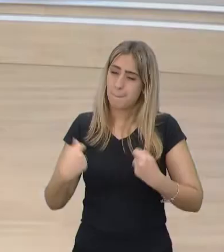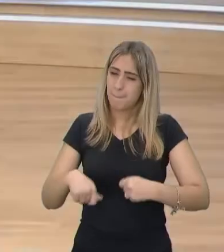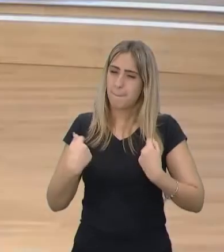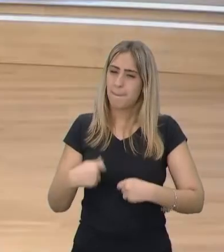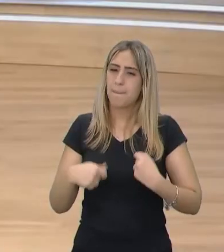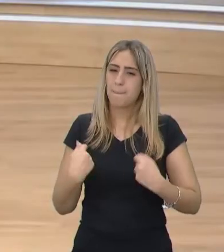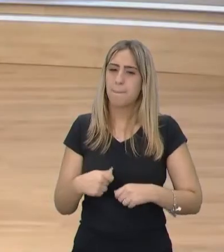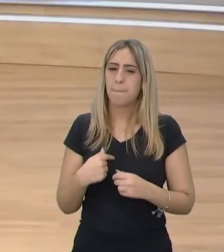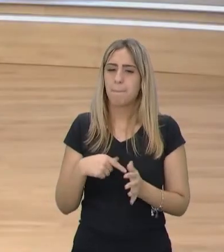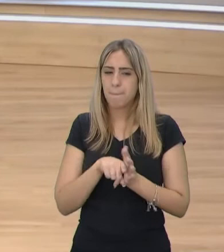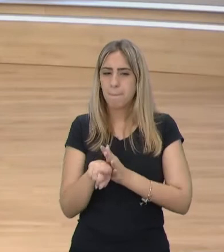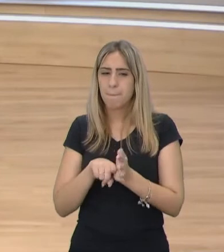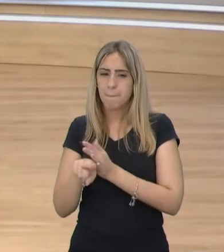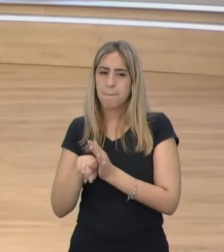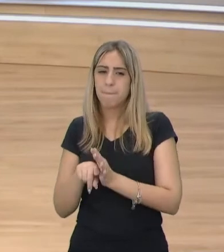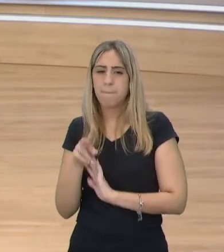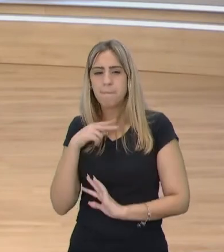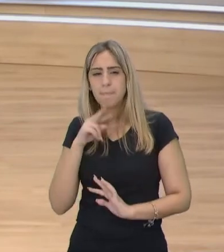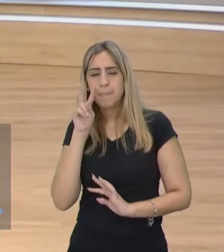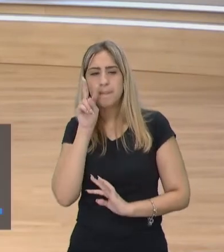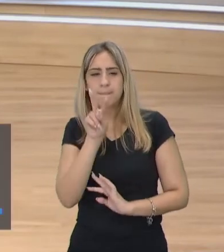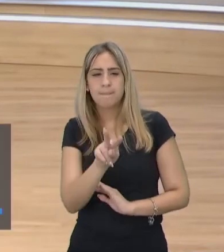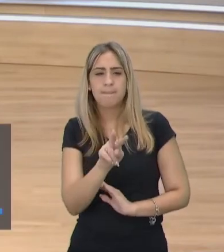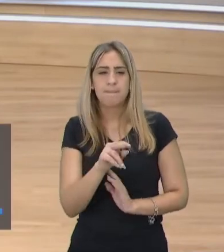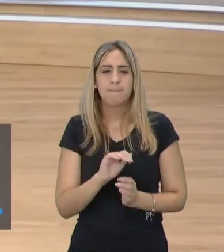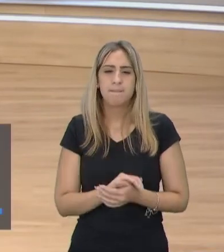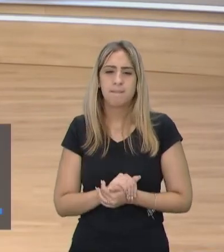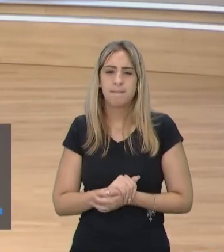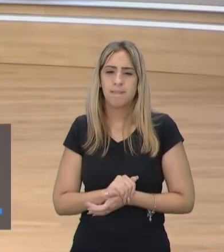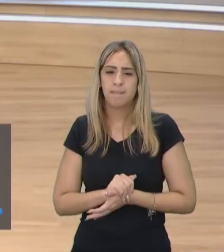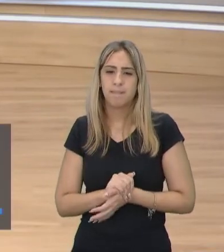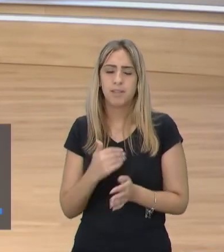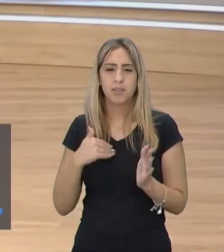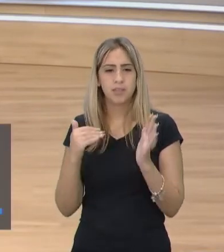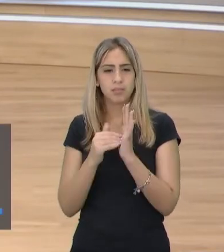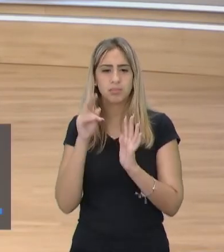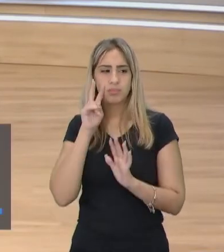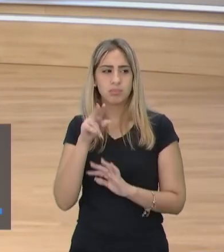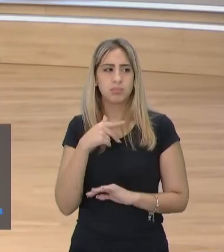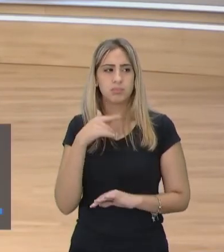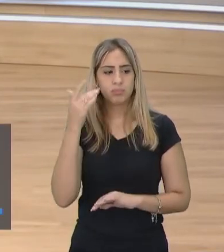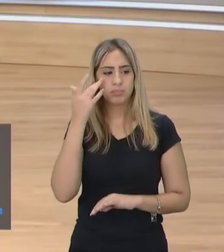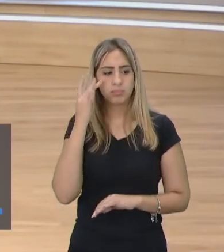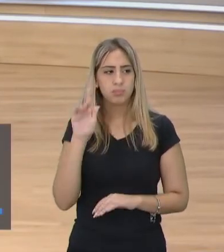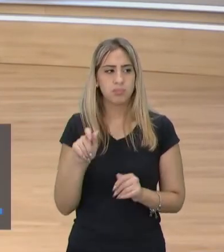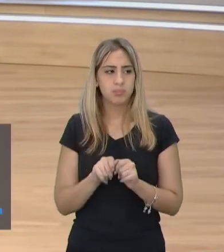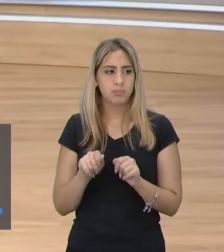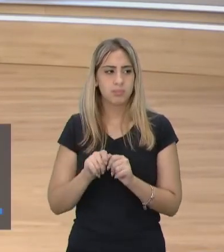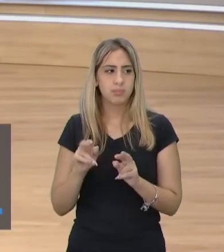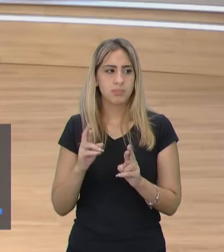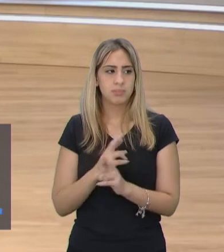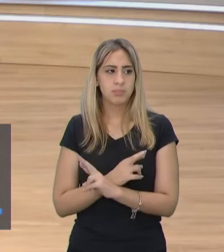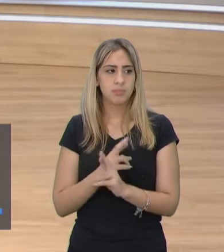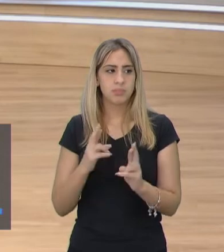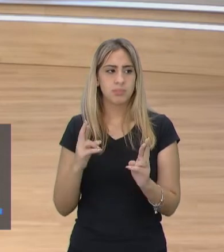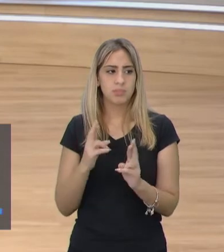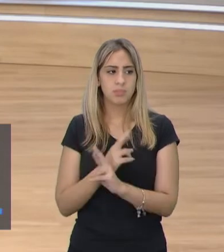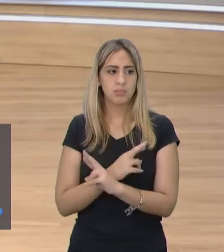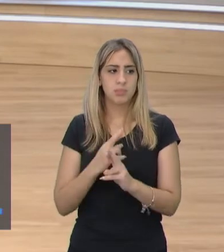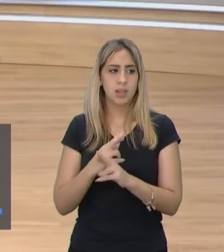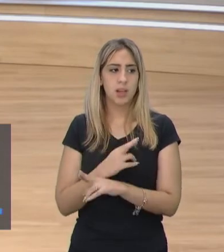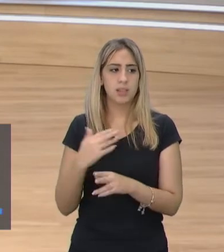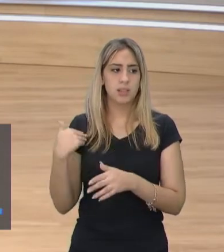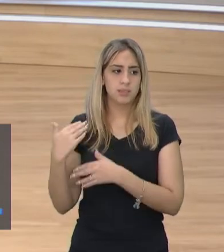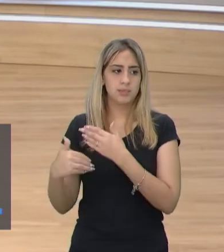que analisar se essa minha visão ela vai... Eu até vejo, eu não sei se eu faço essa relação, né, de trazer para essa...